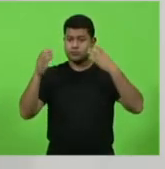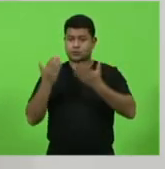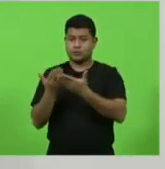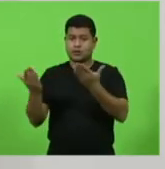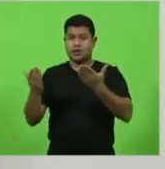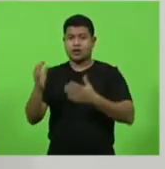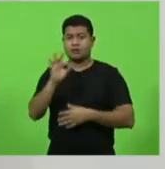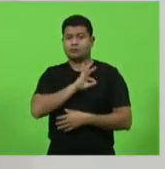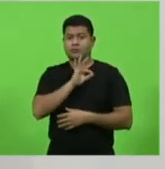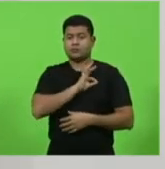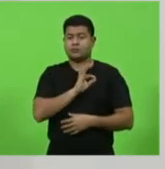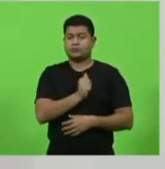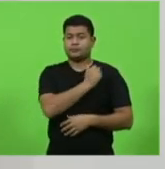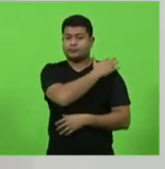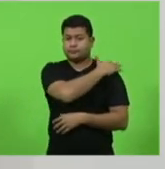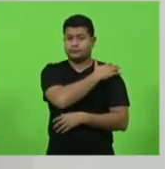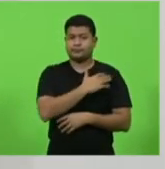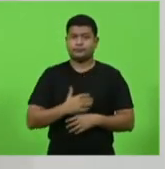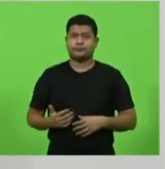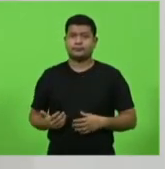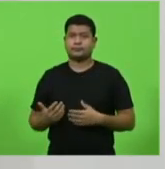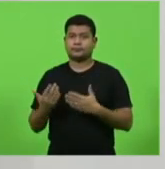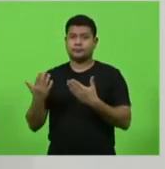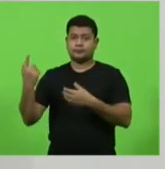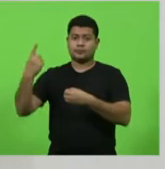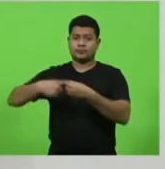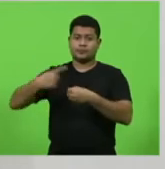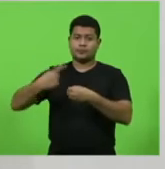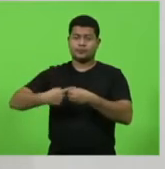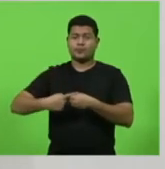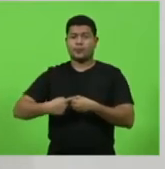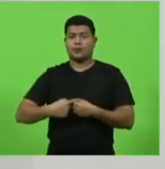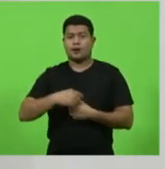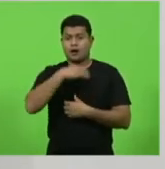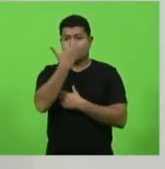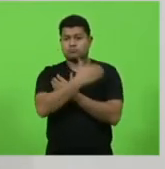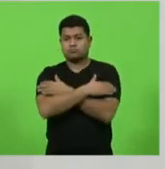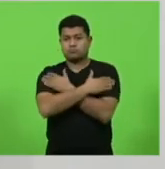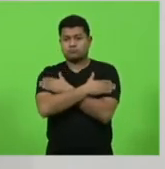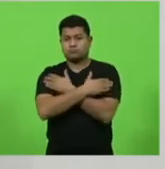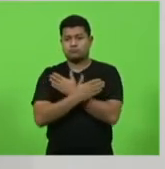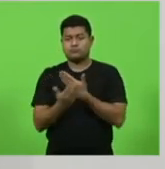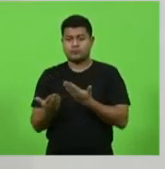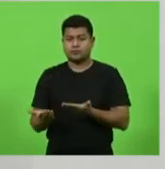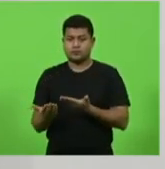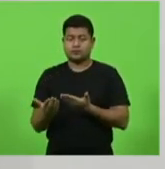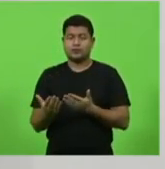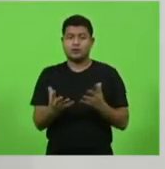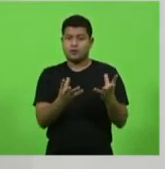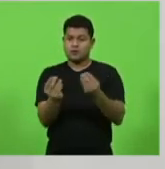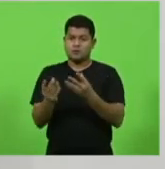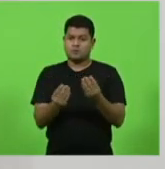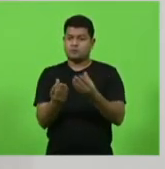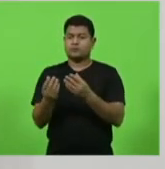Militar do município de Urubici. Foram muitas viaturas entregues aí em todo o estado de